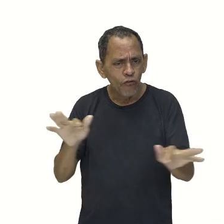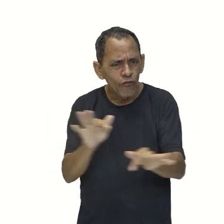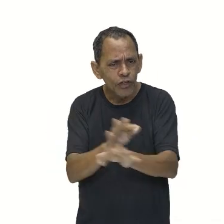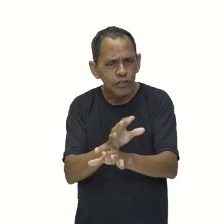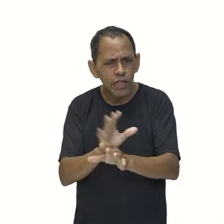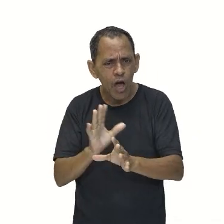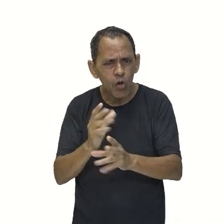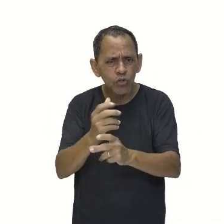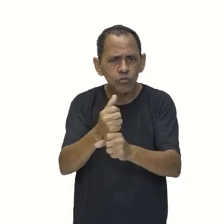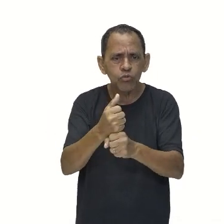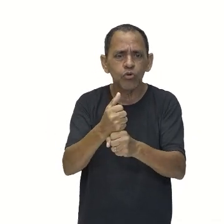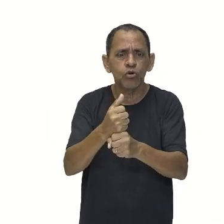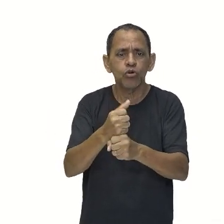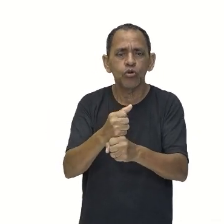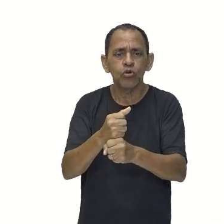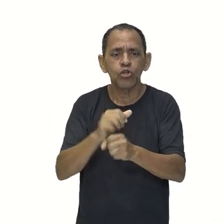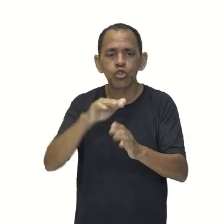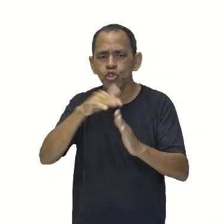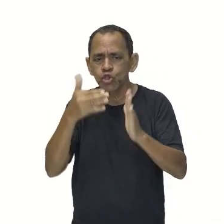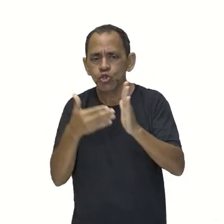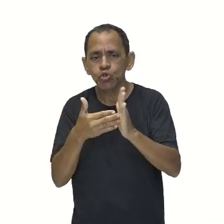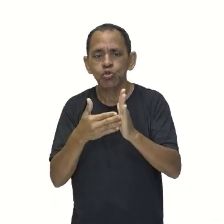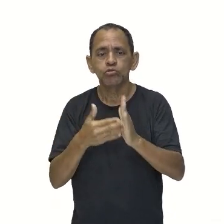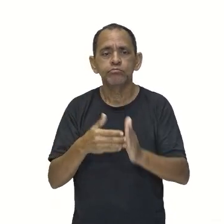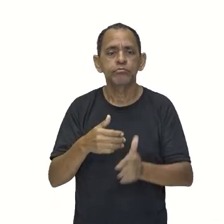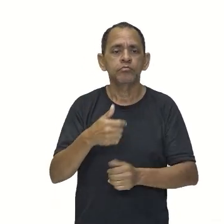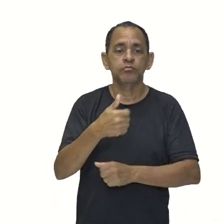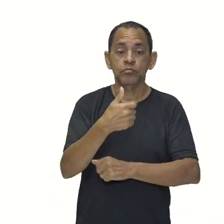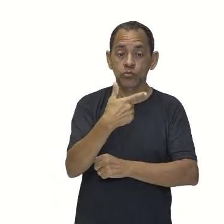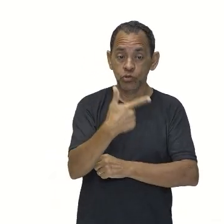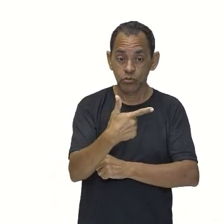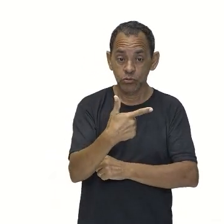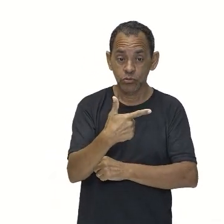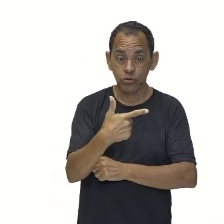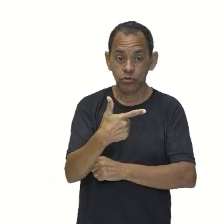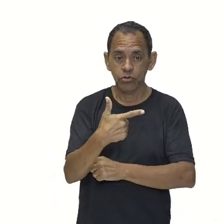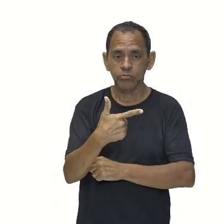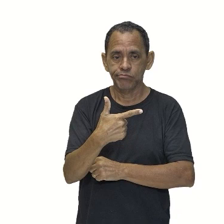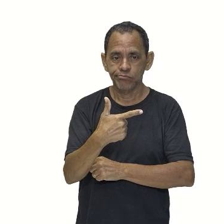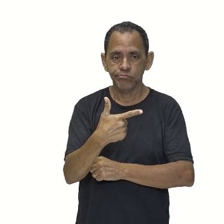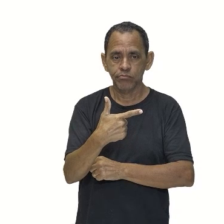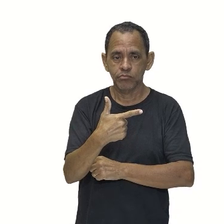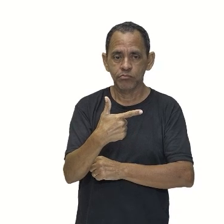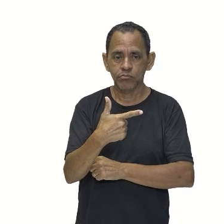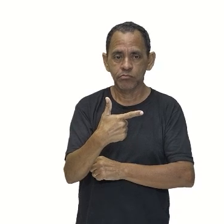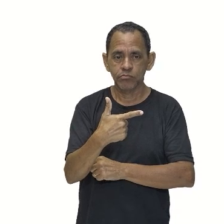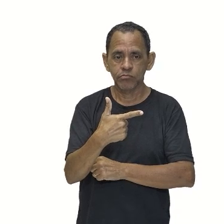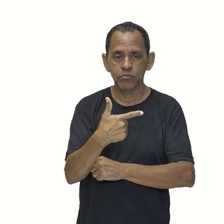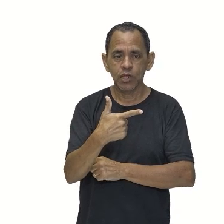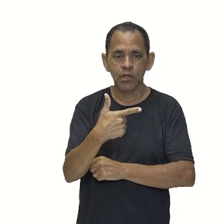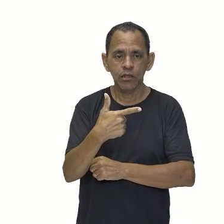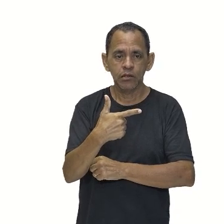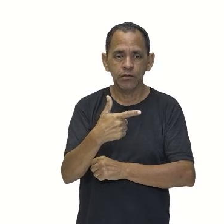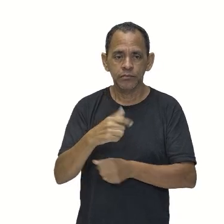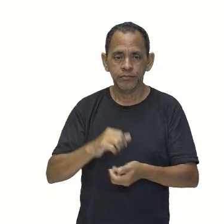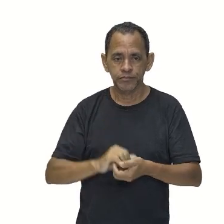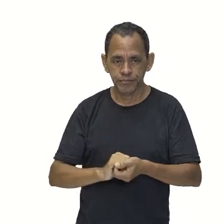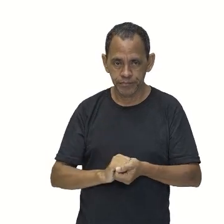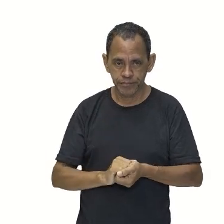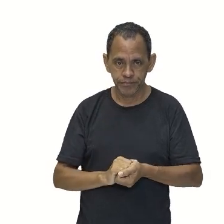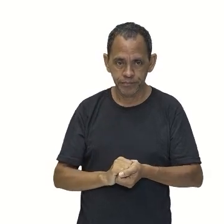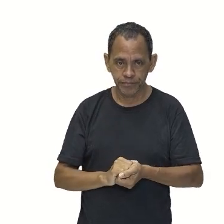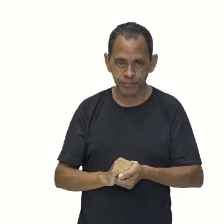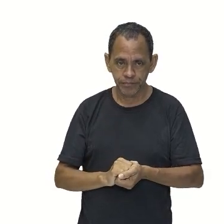e aqui 2. E vamos colocar a vírgula. Quantas casas após a vírgula aqui, pessoal? 2.